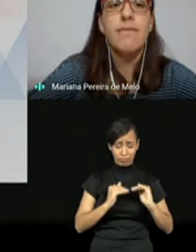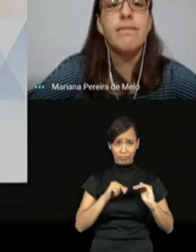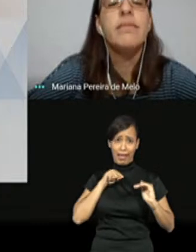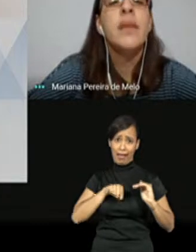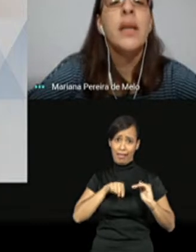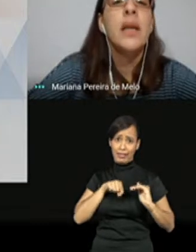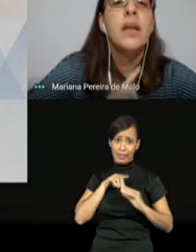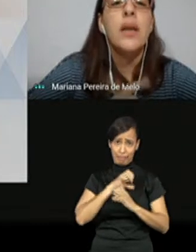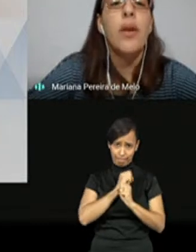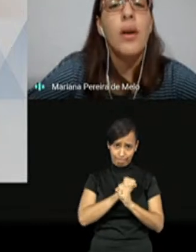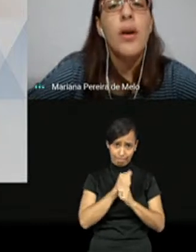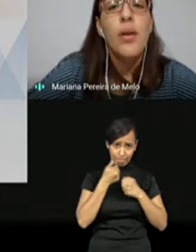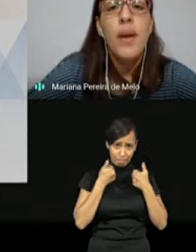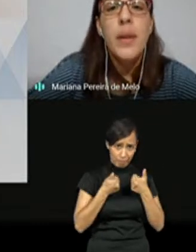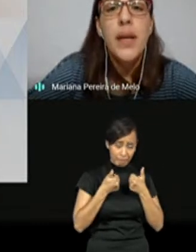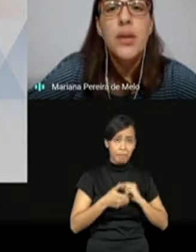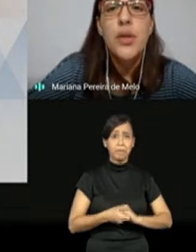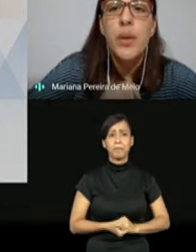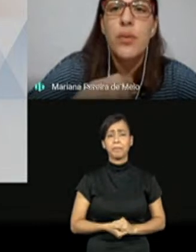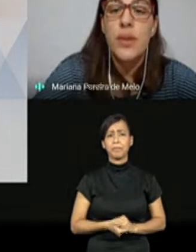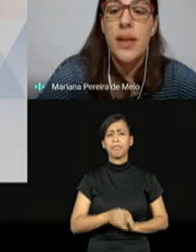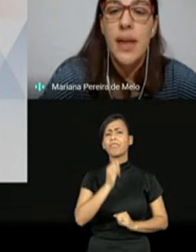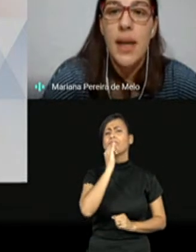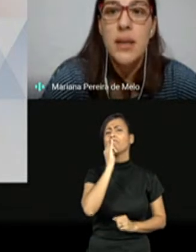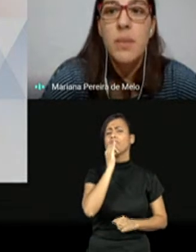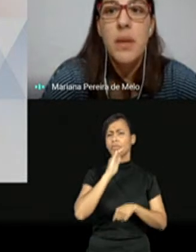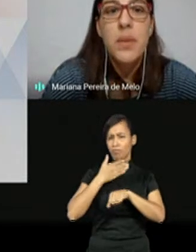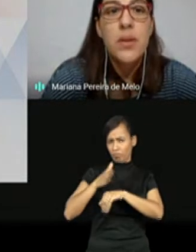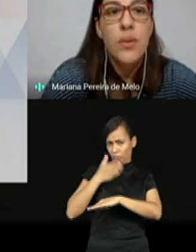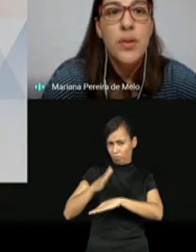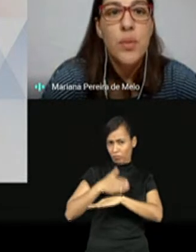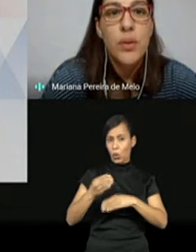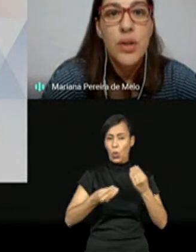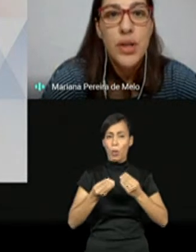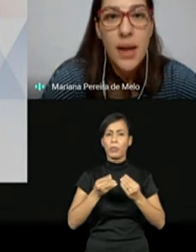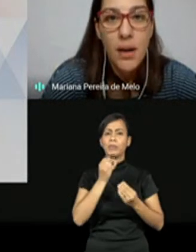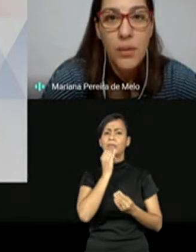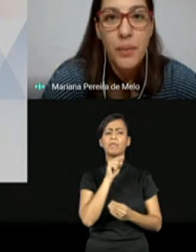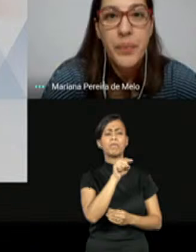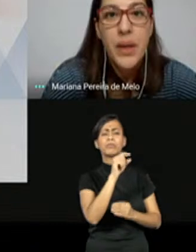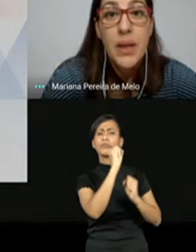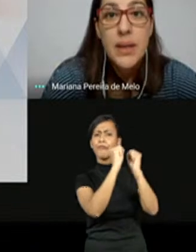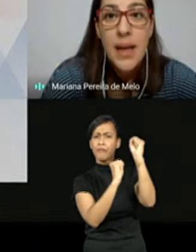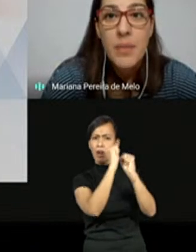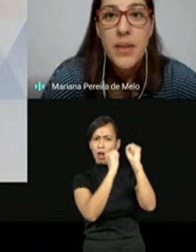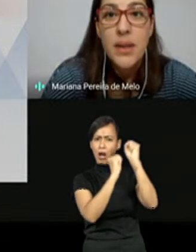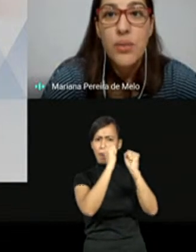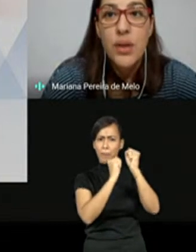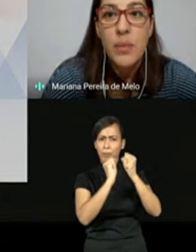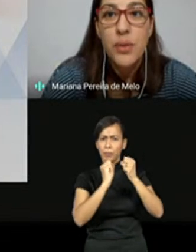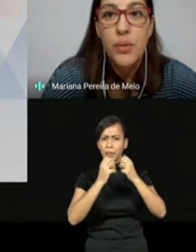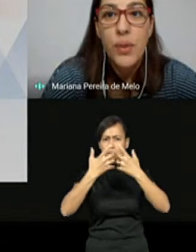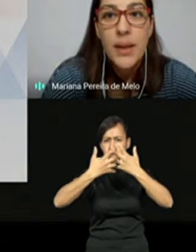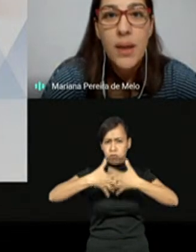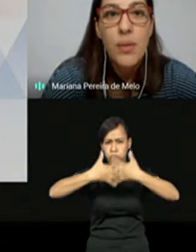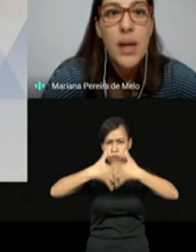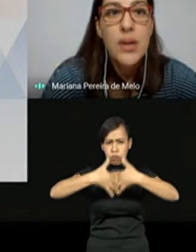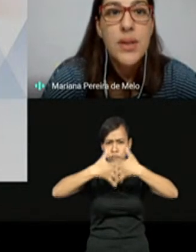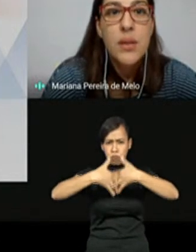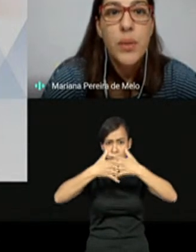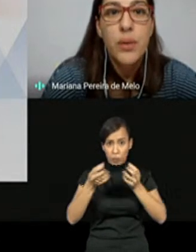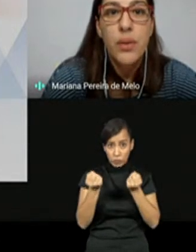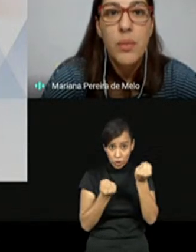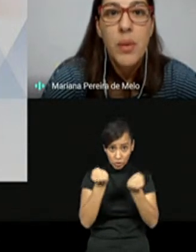lá. Então, ó, um fabricante produz anéis para pistões de um motor de carro. Sabe-se que o diâmetro do anel